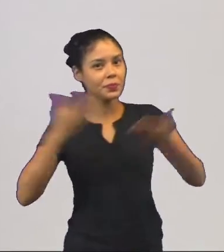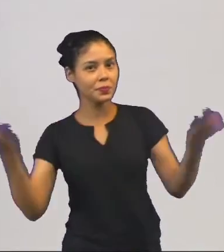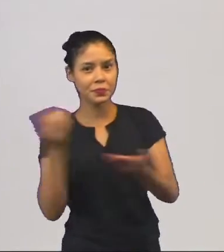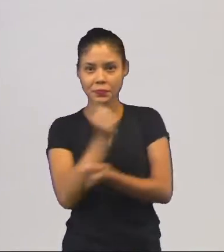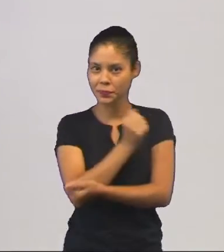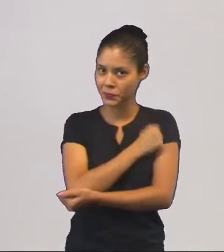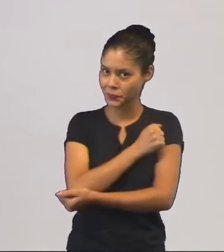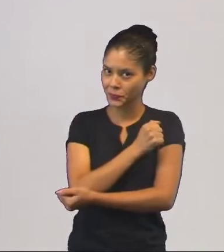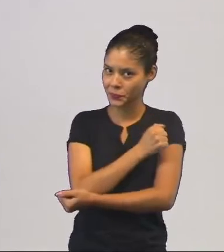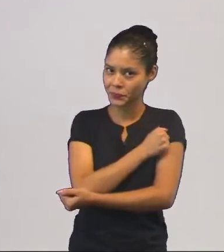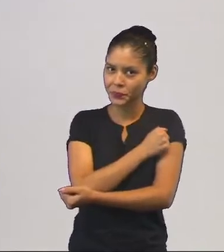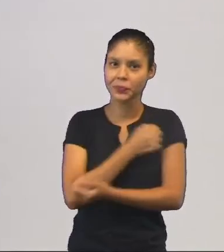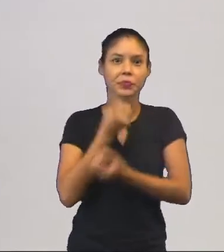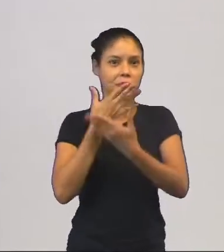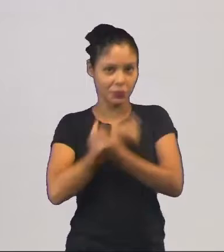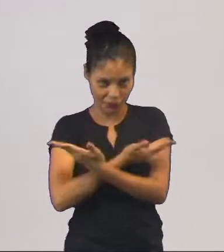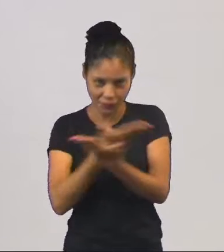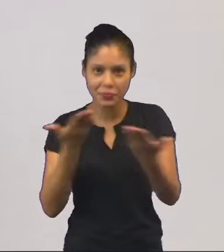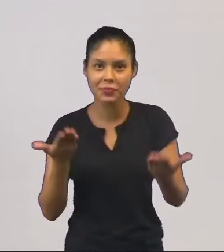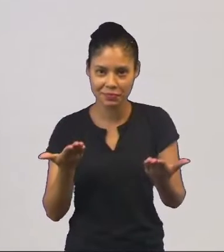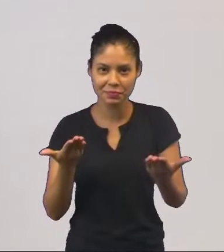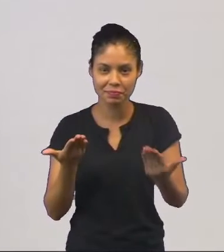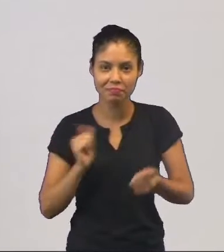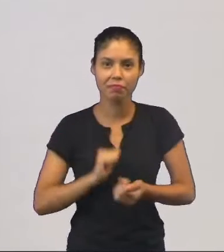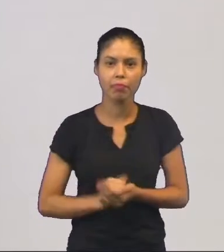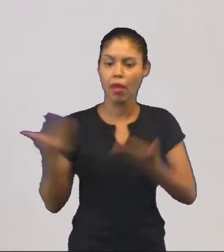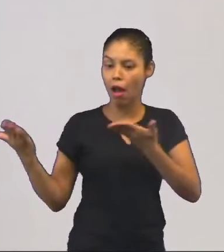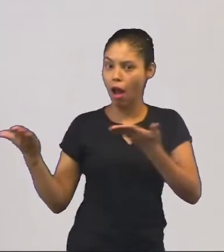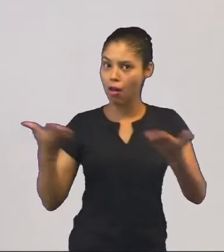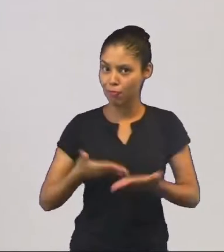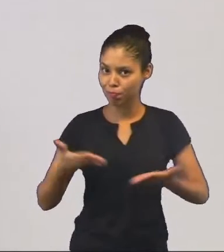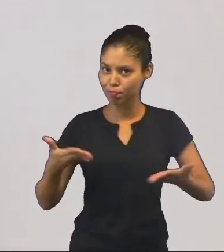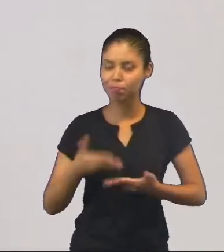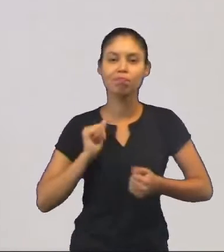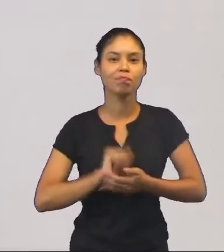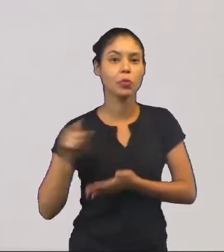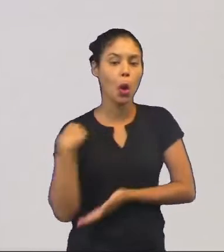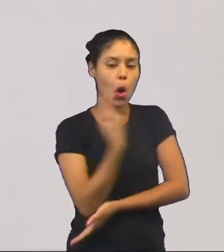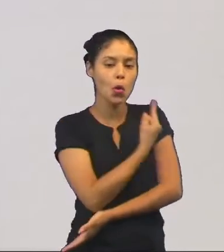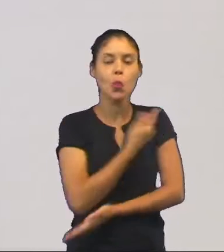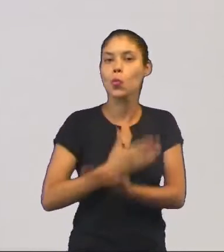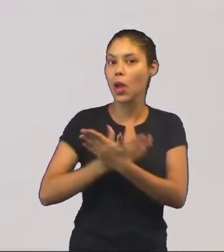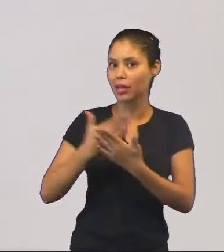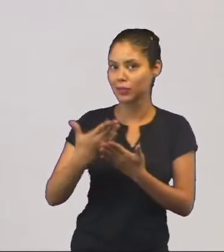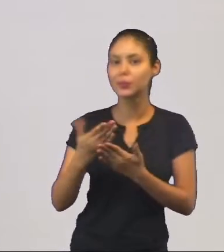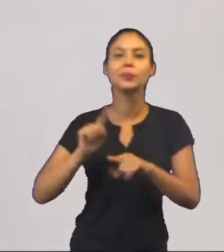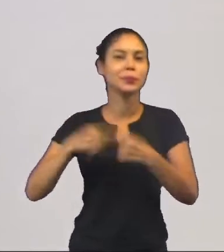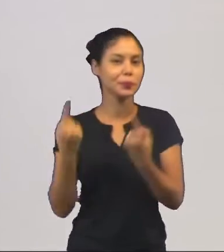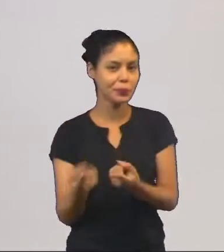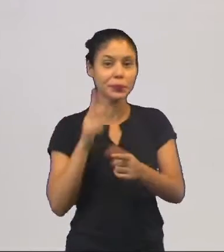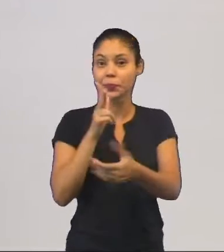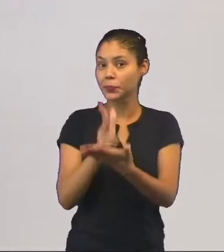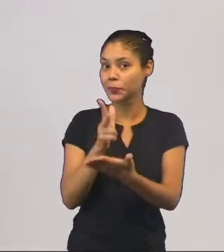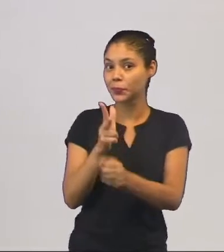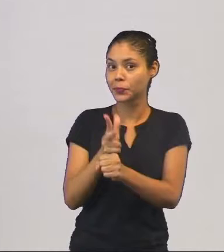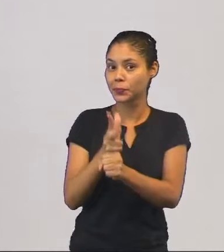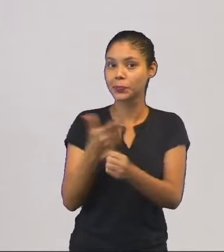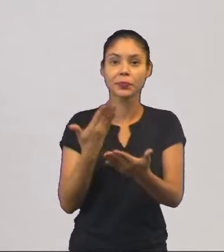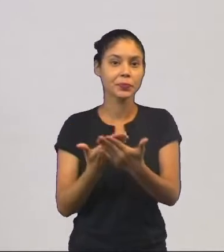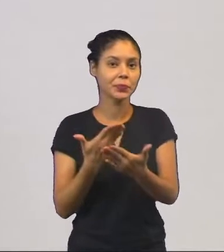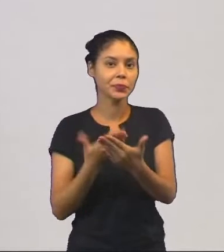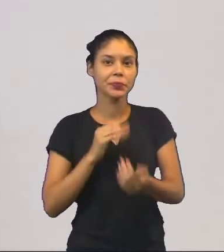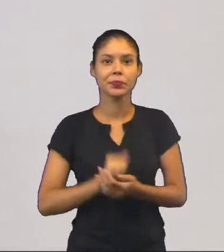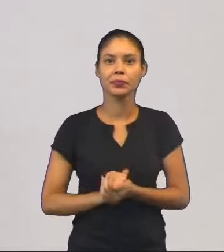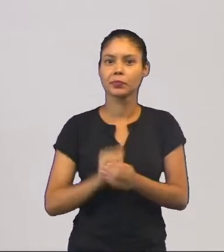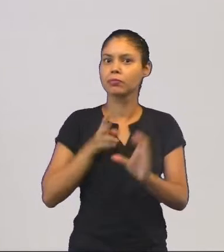Prezados alunos e alunas, tudo bem com vocês? A partir deste momento, nós estamos começando mais uma videoaula do seu